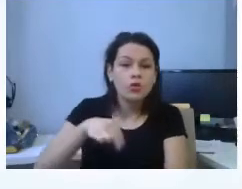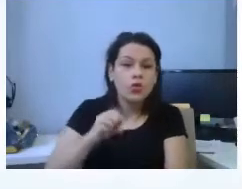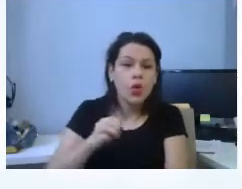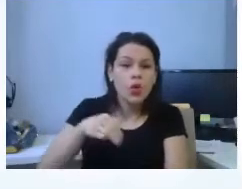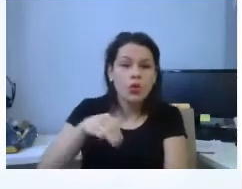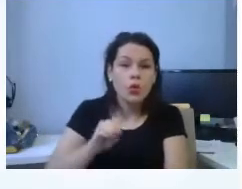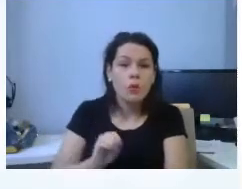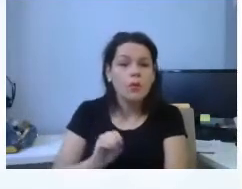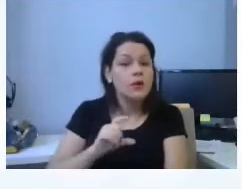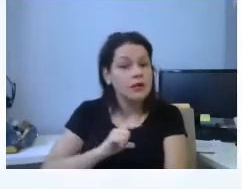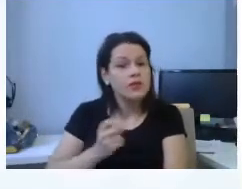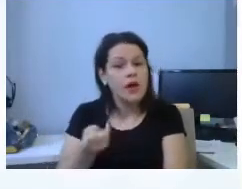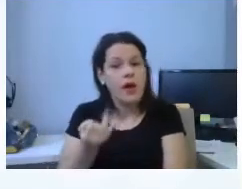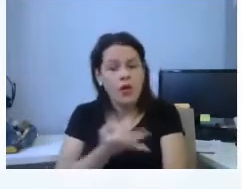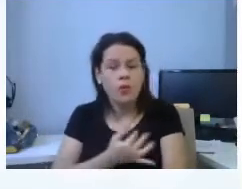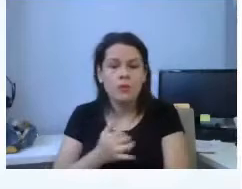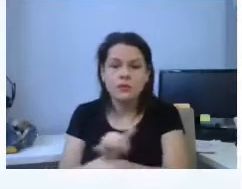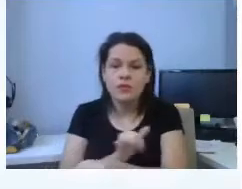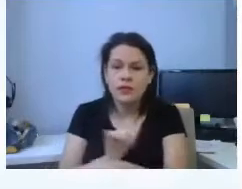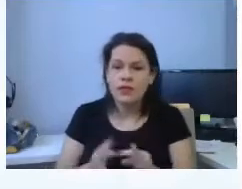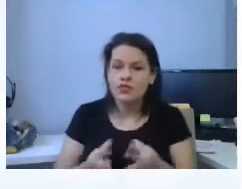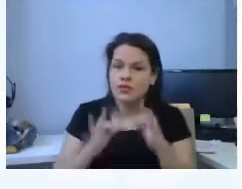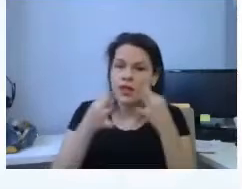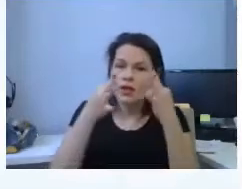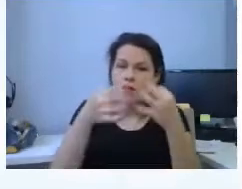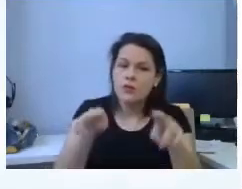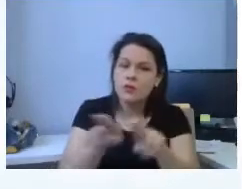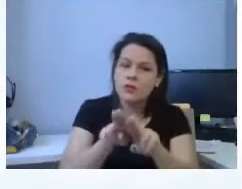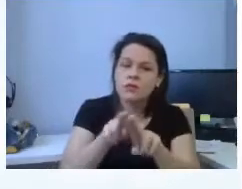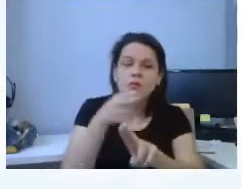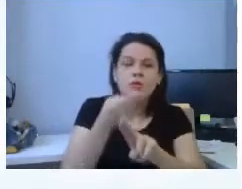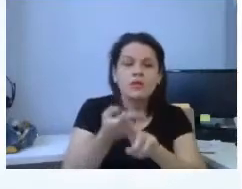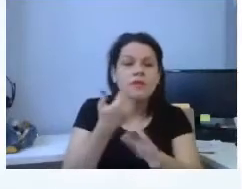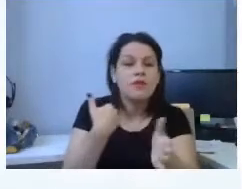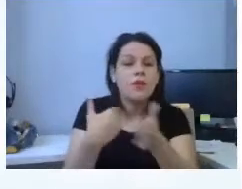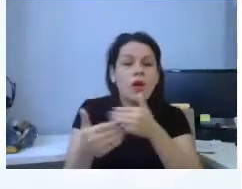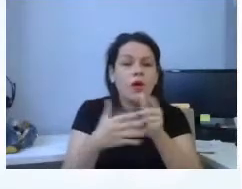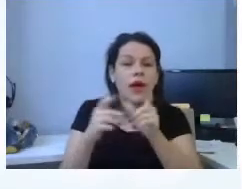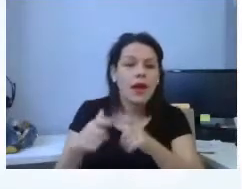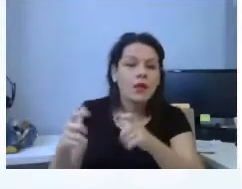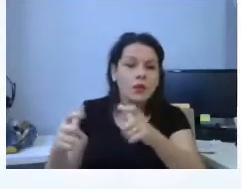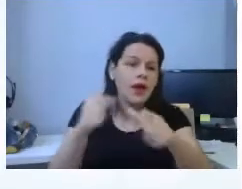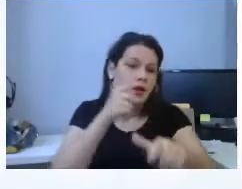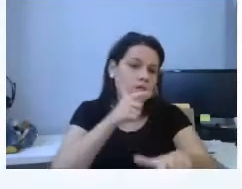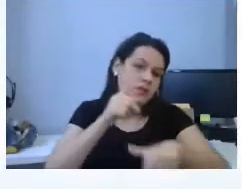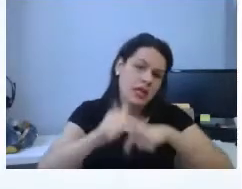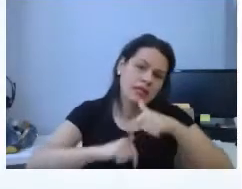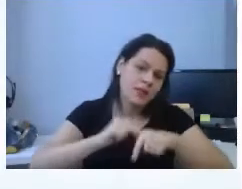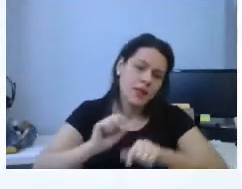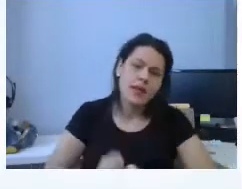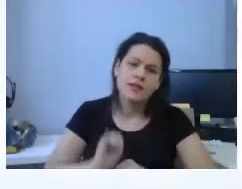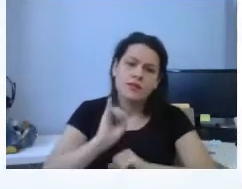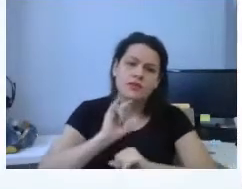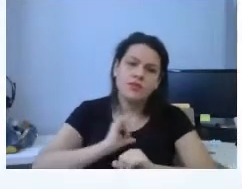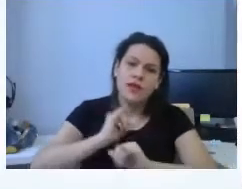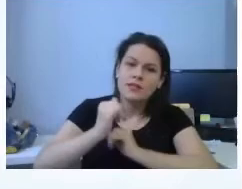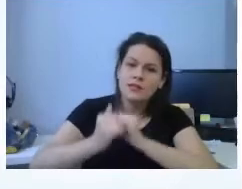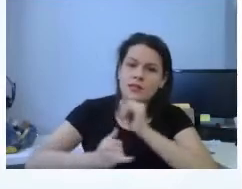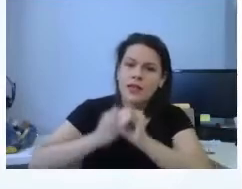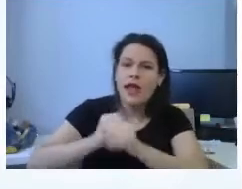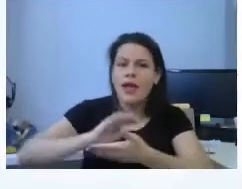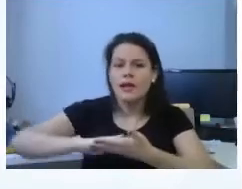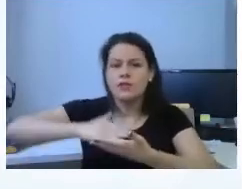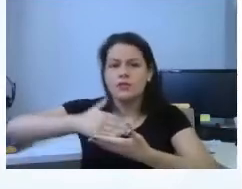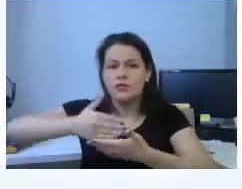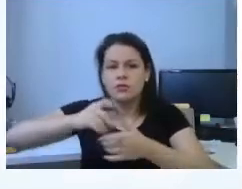às tecnologias, para poder trabalhar de qualquer lugar, enfim, desde que tivesse um computador